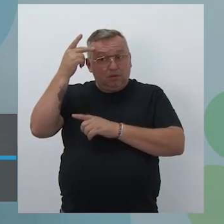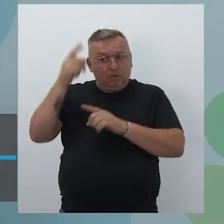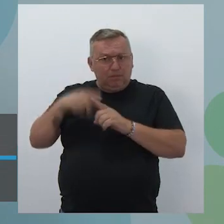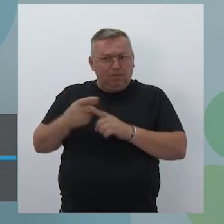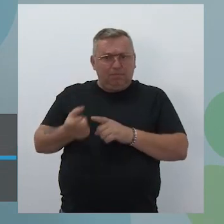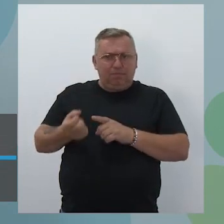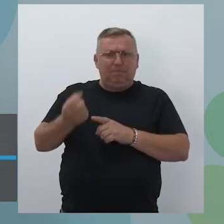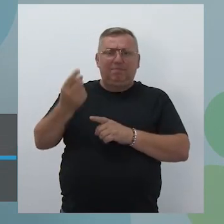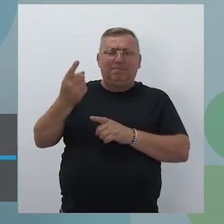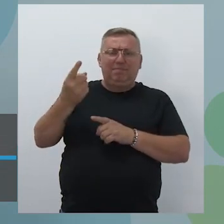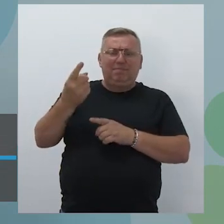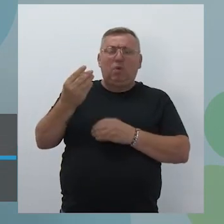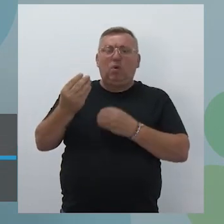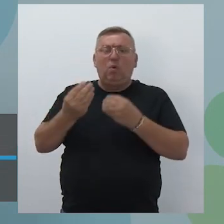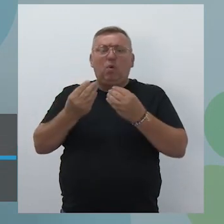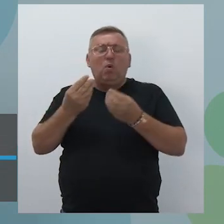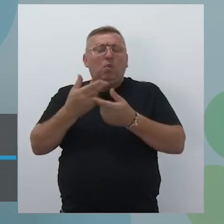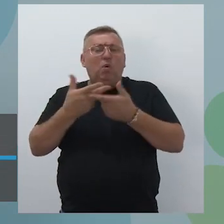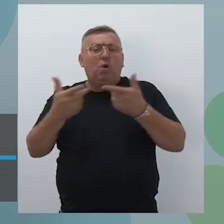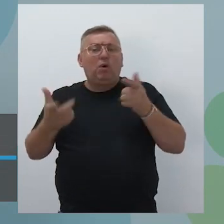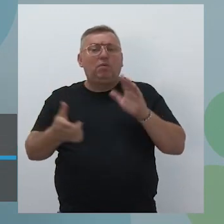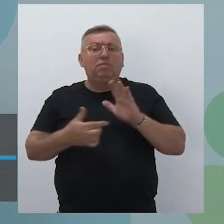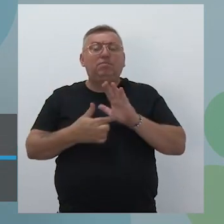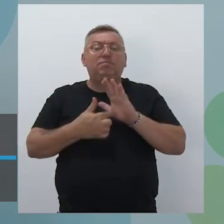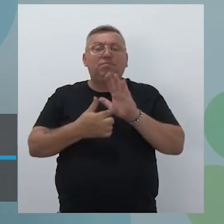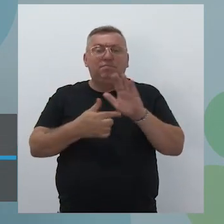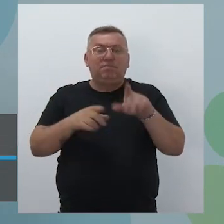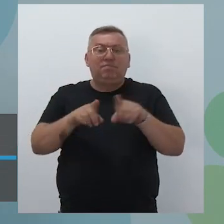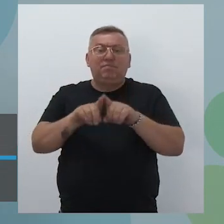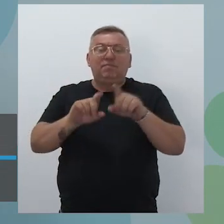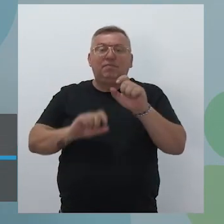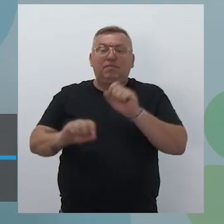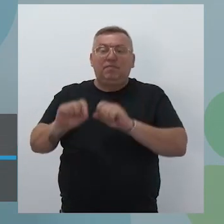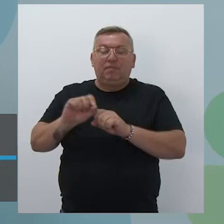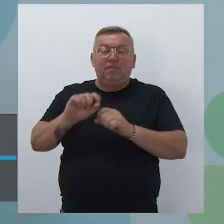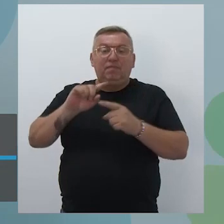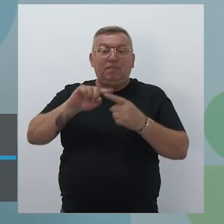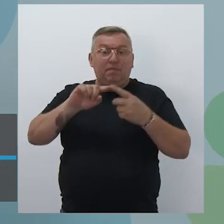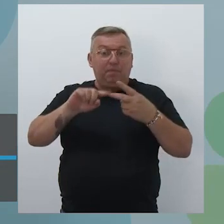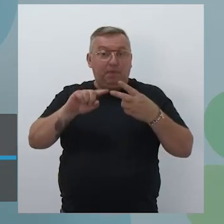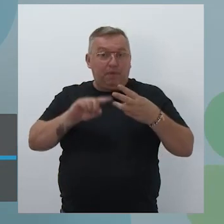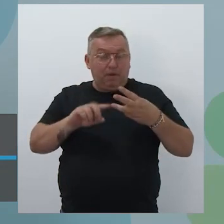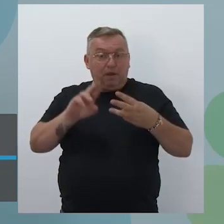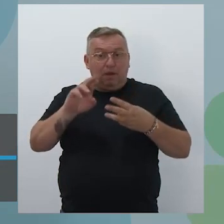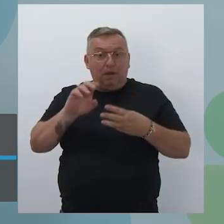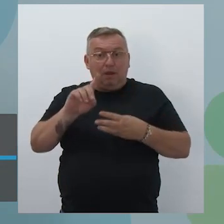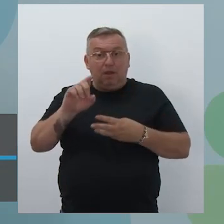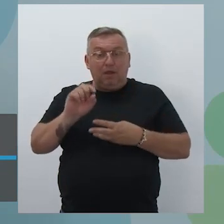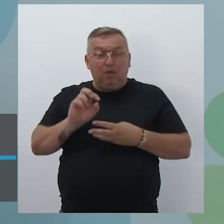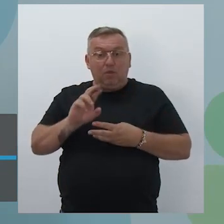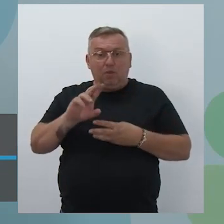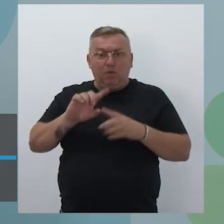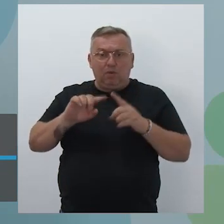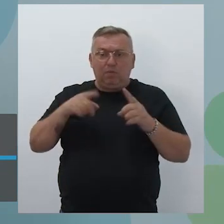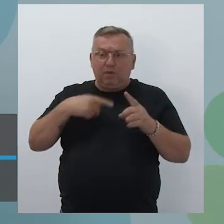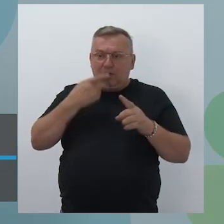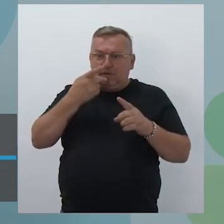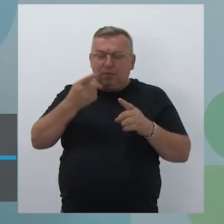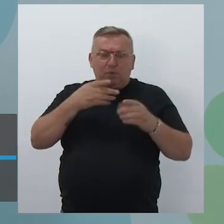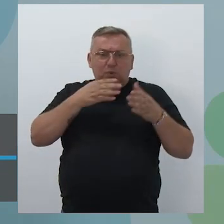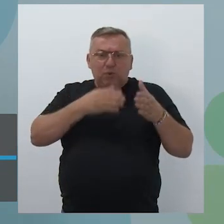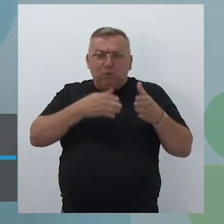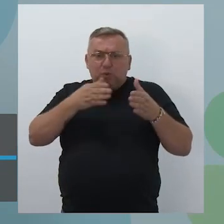estranhando a forma como as coisas estão apresentadas. Os três redatores já falaram isso, nós não seguimos aquela